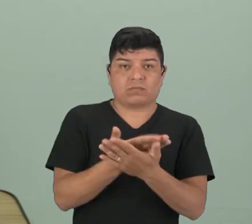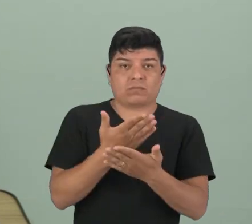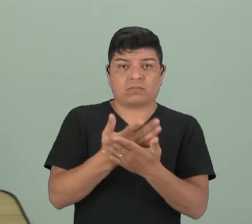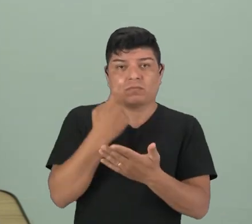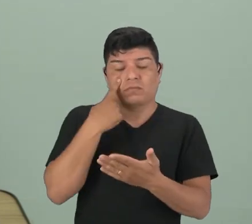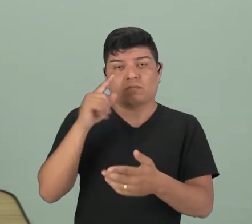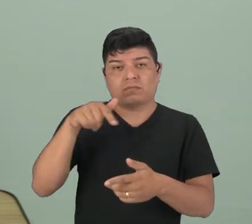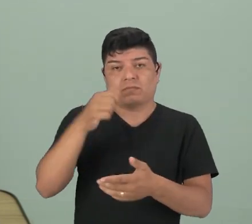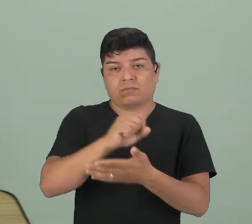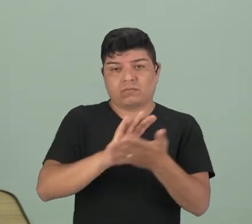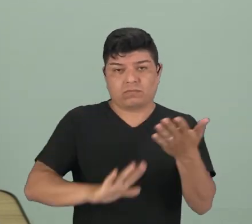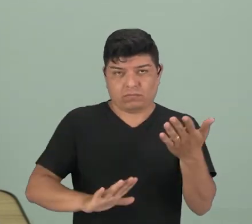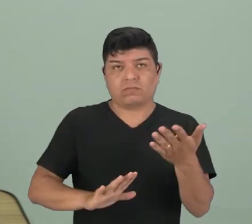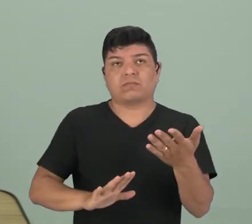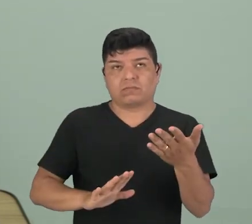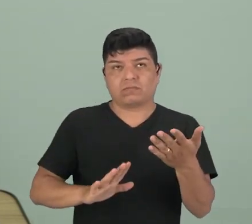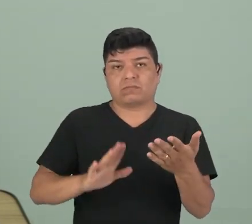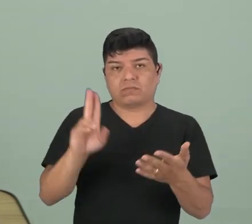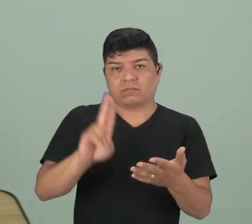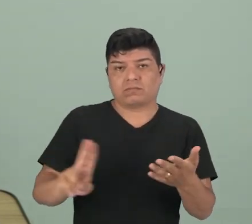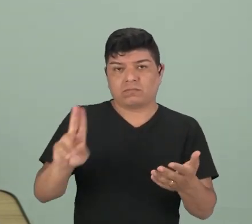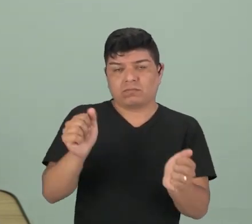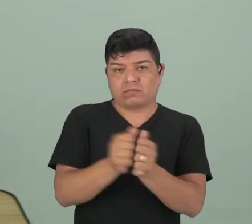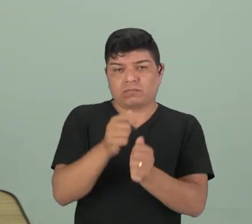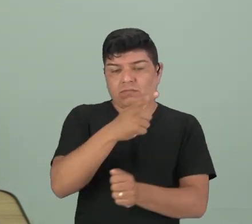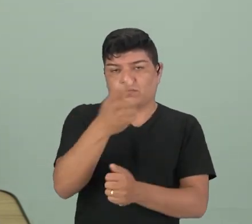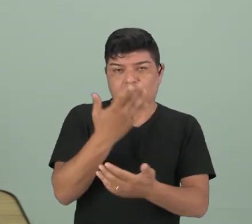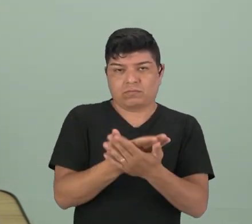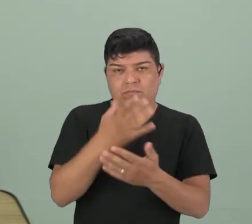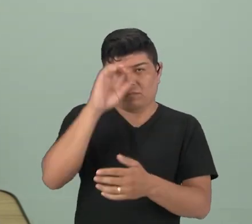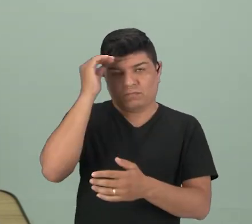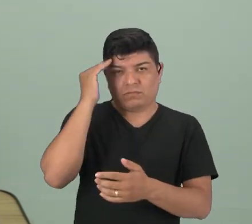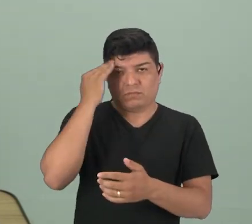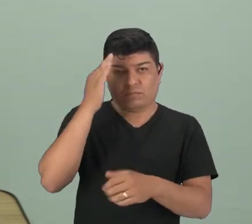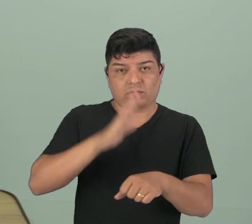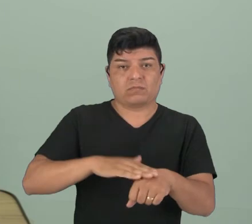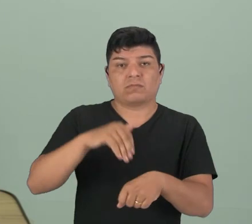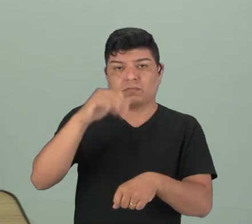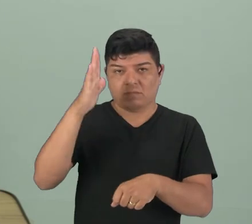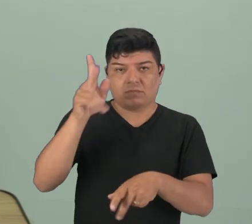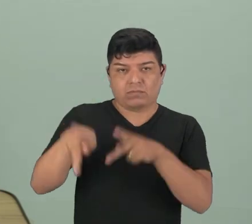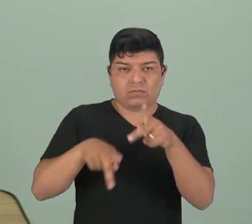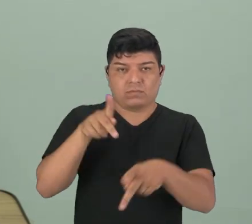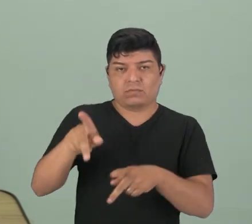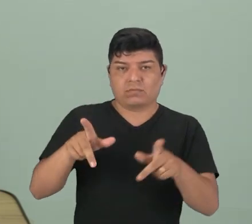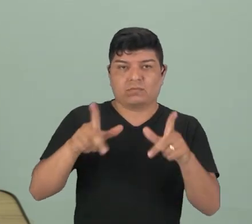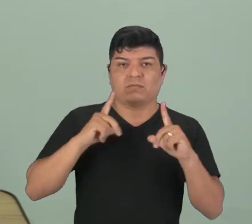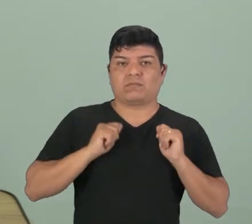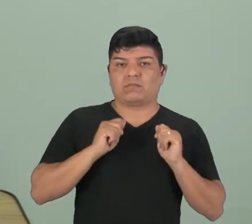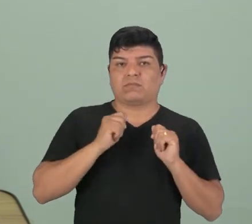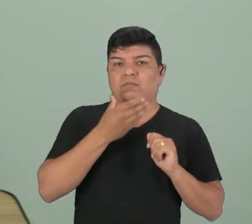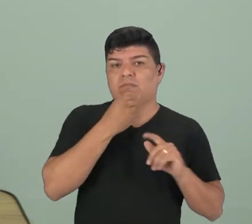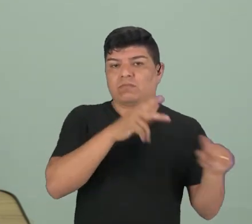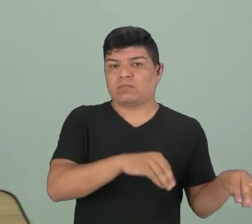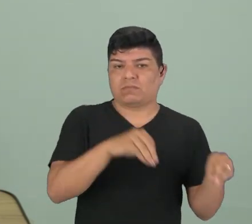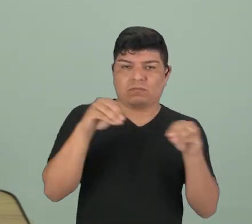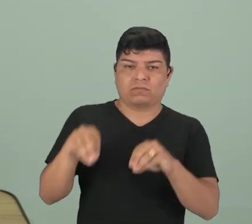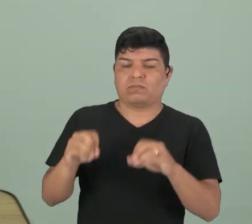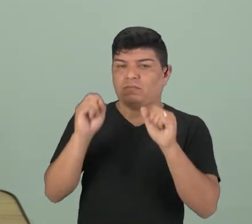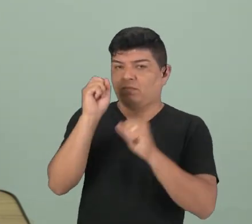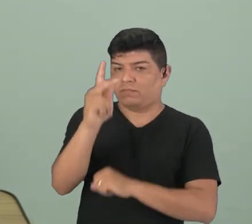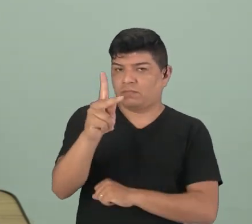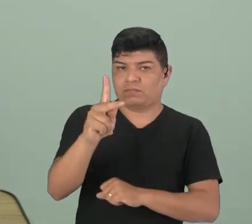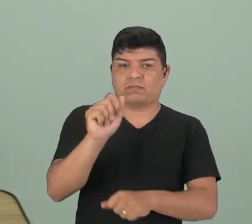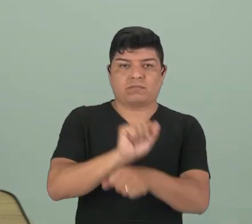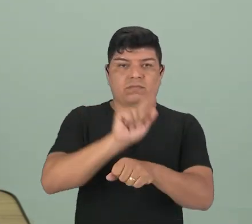aulas a gente vai fazer outras atividades para trabalhar com vocês e entender um pouco mais do povo nômade e dos sedentários,